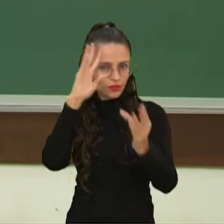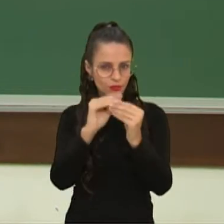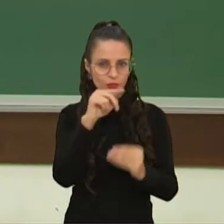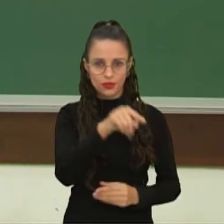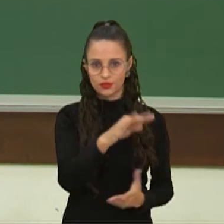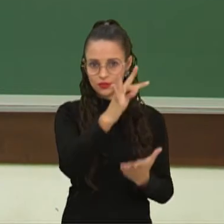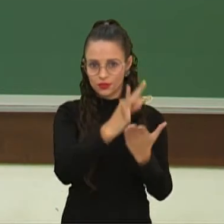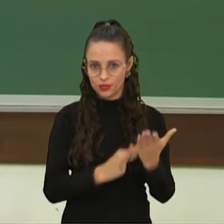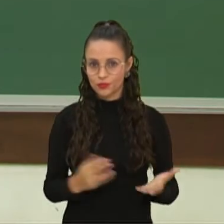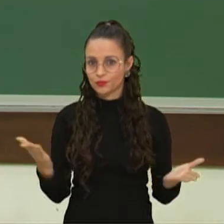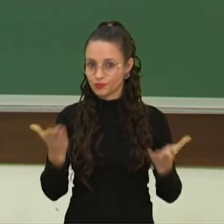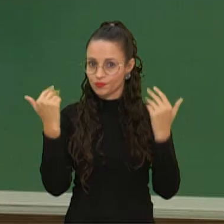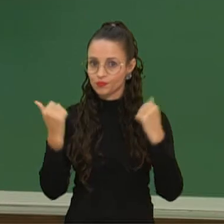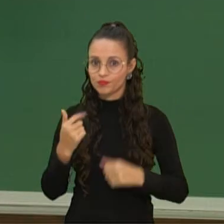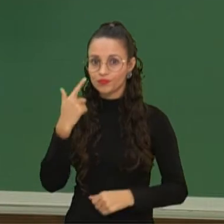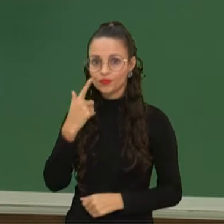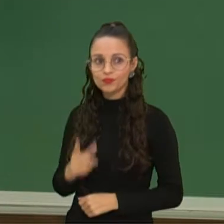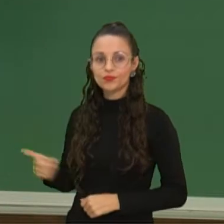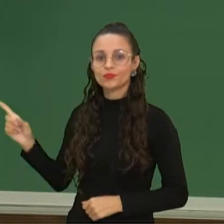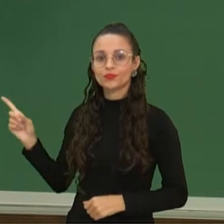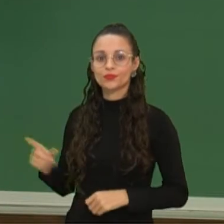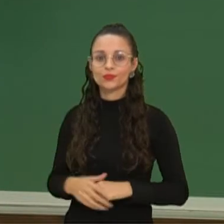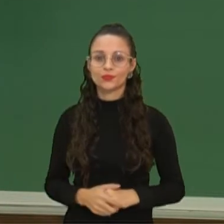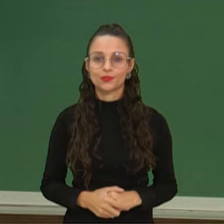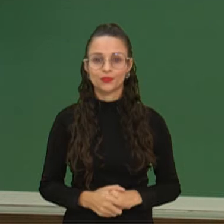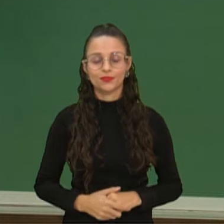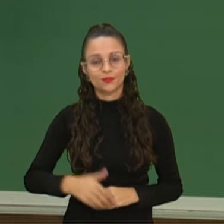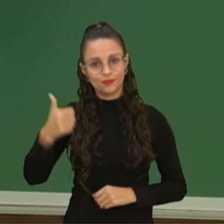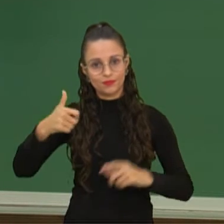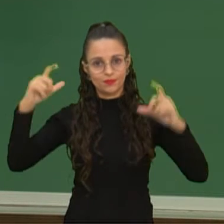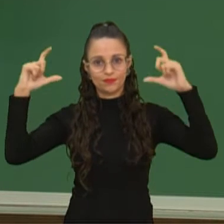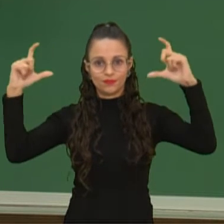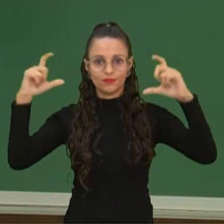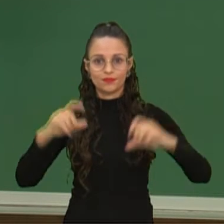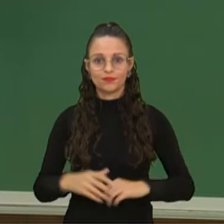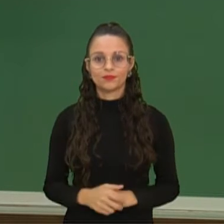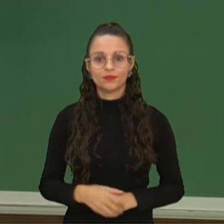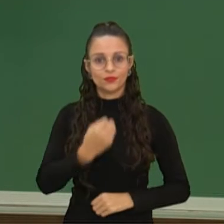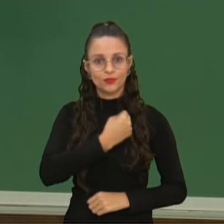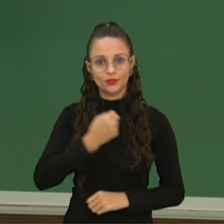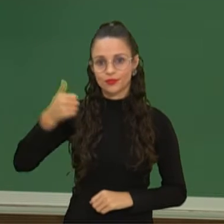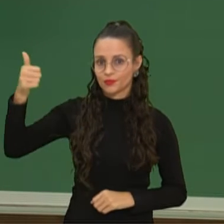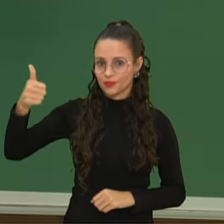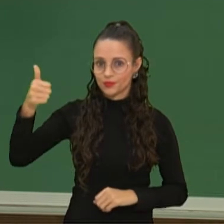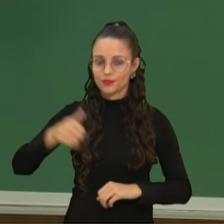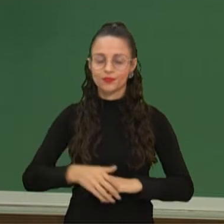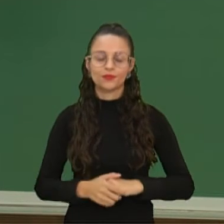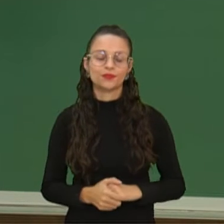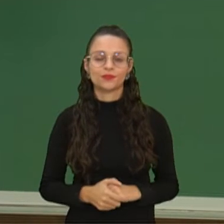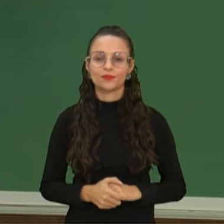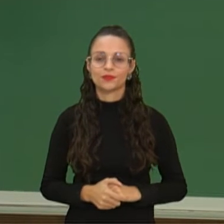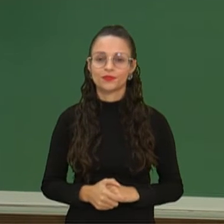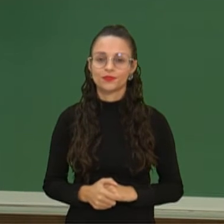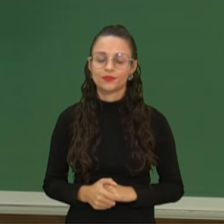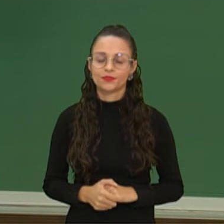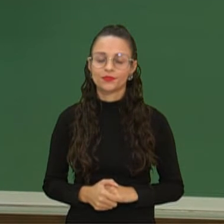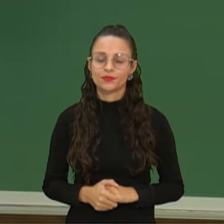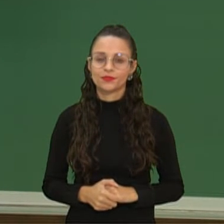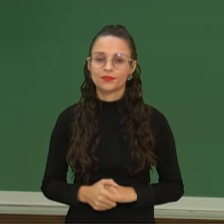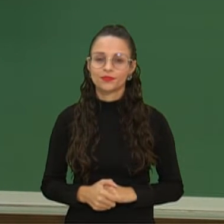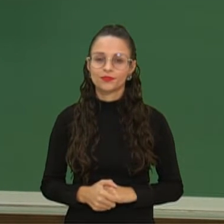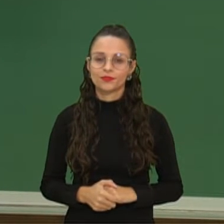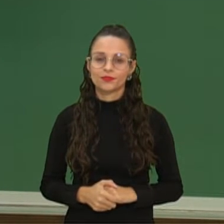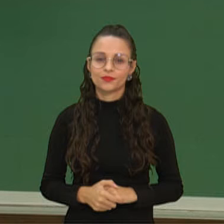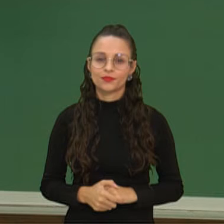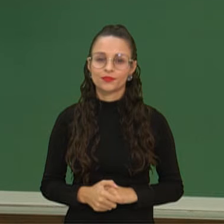texto. Bora lá, então. Primeira parte está aqui, ó. Number one. When was the microwave